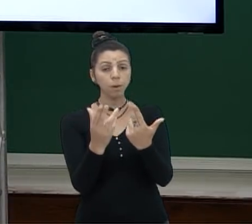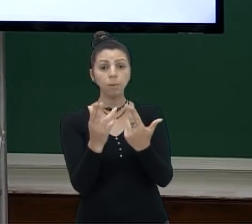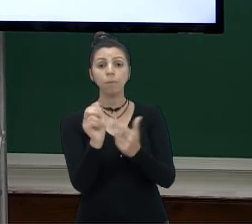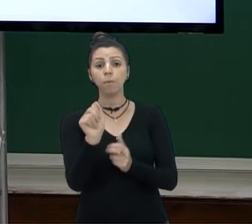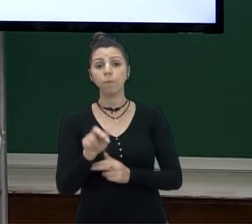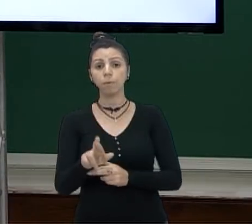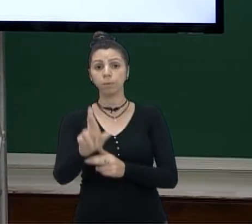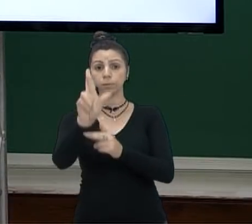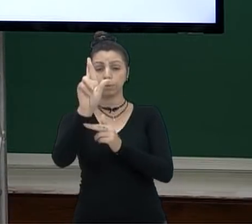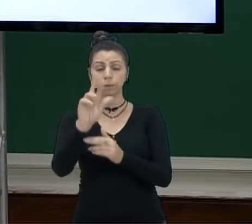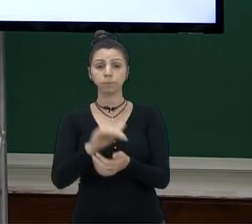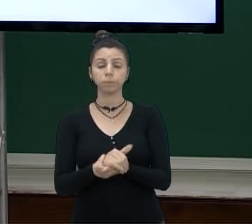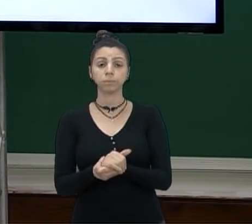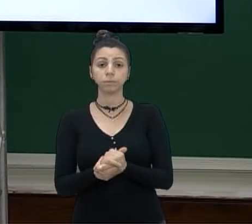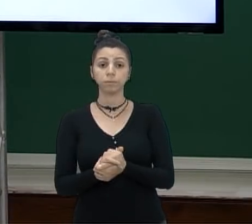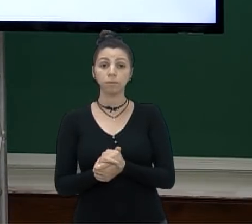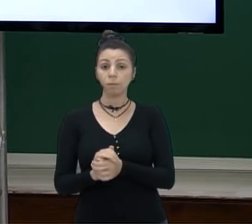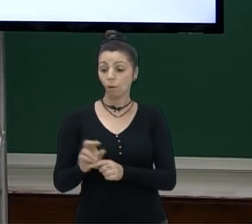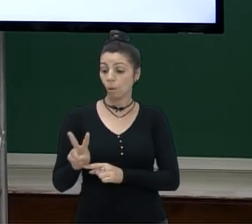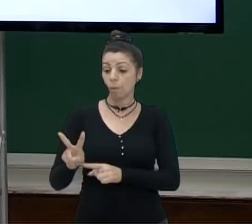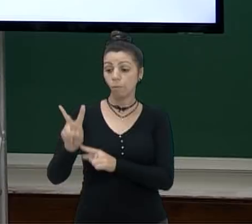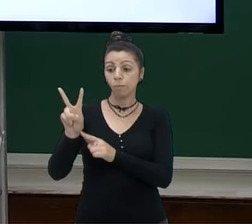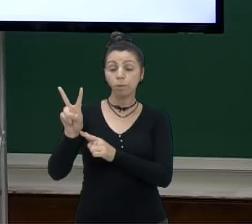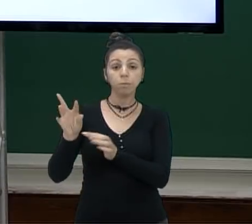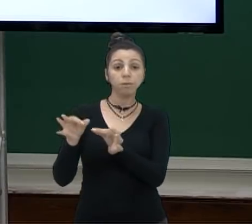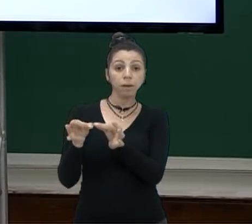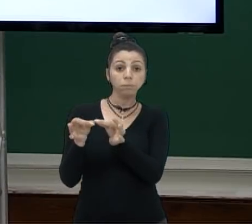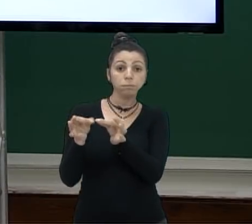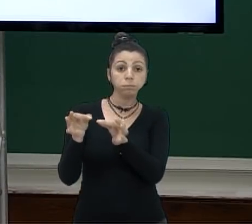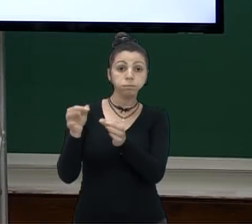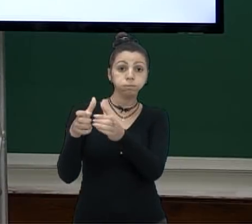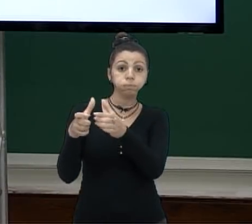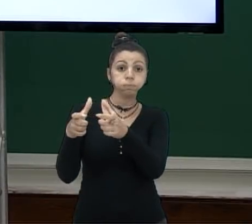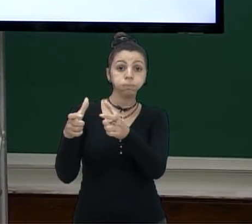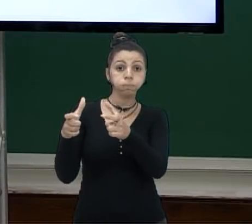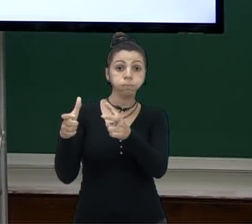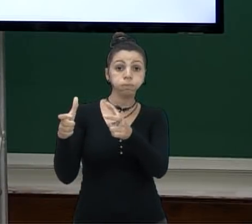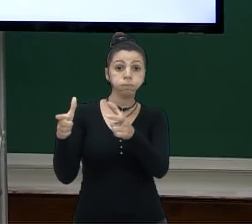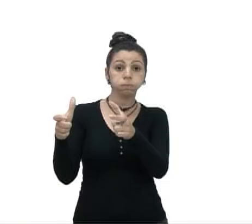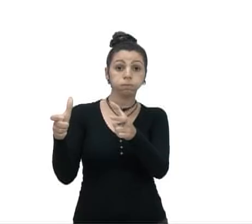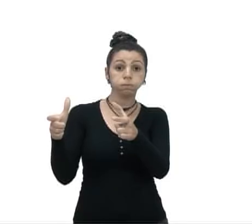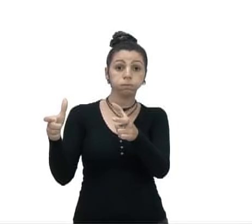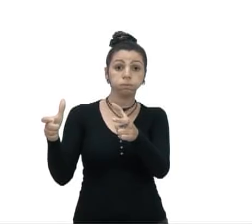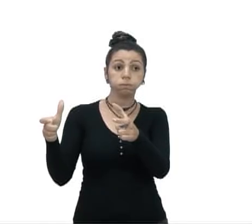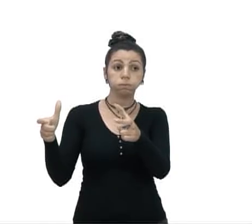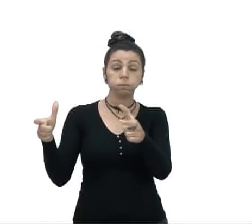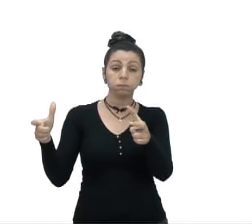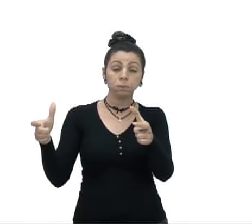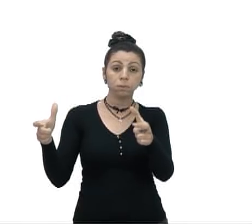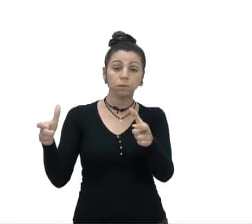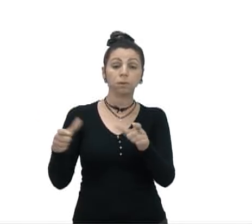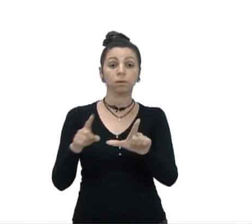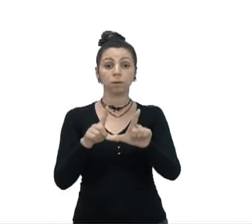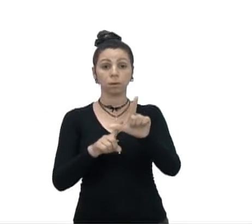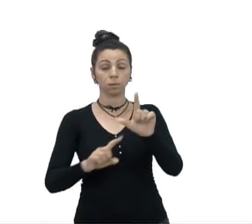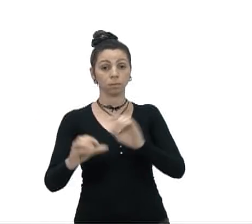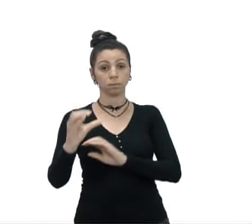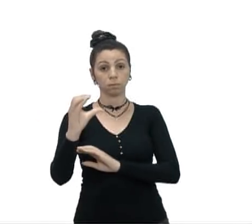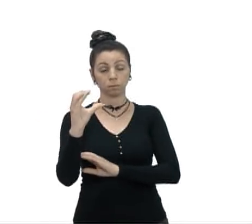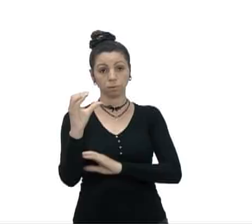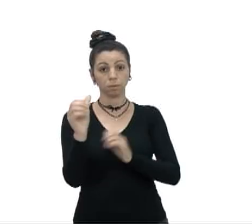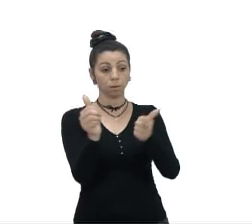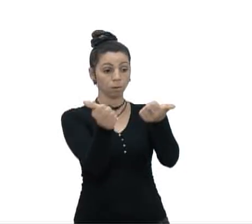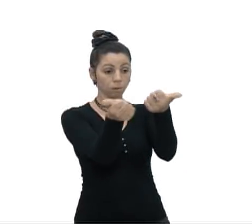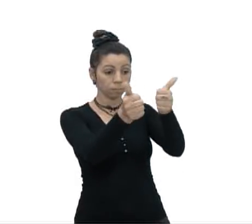assoprando, o volume vai aumentando. Então, a alternativa correta do nosso exercício é a letra C. A forma